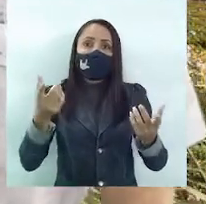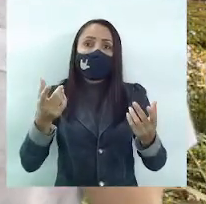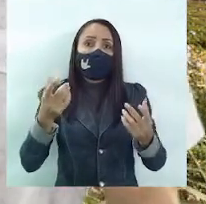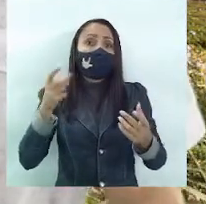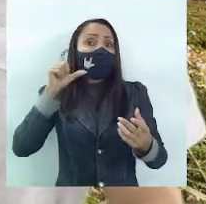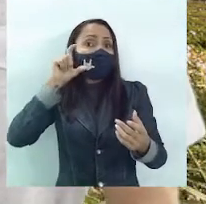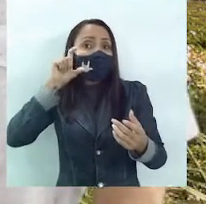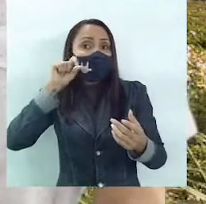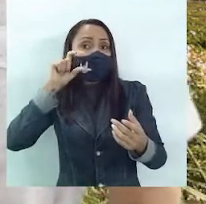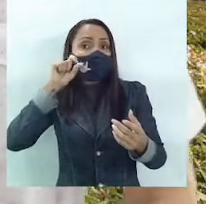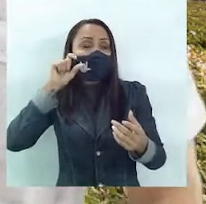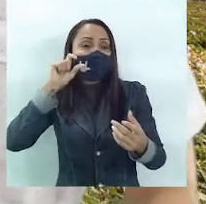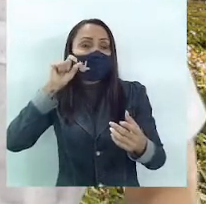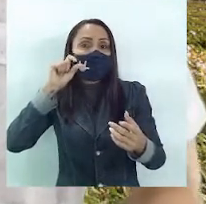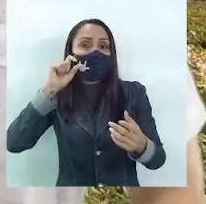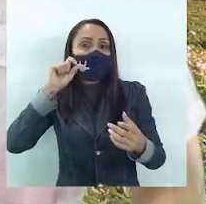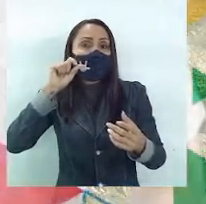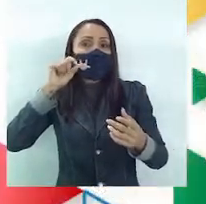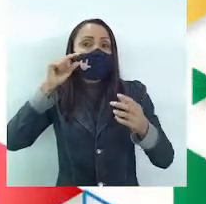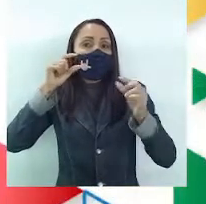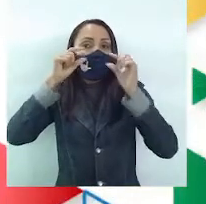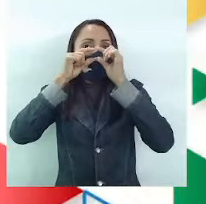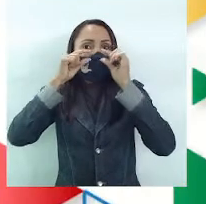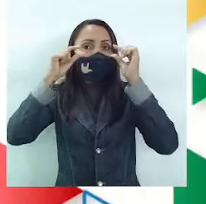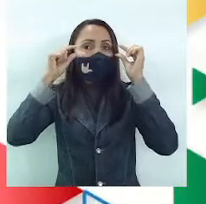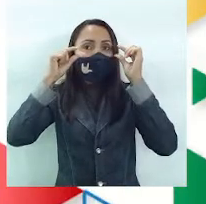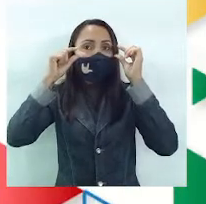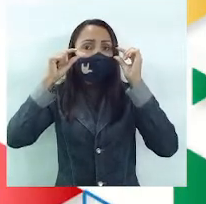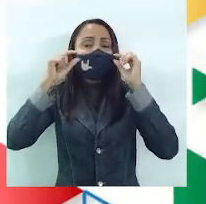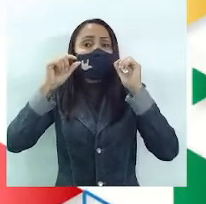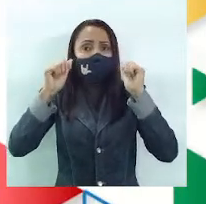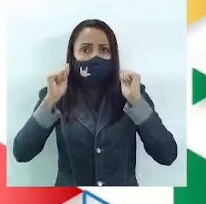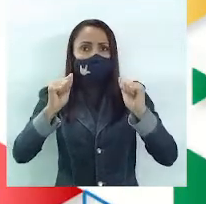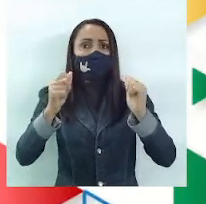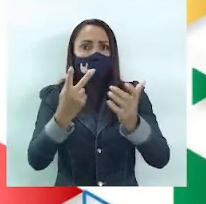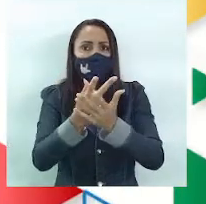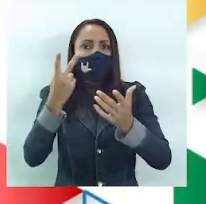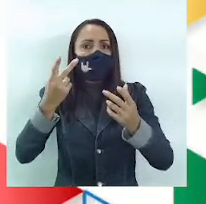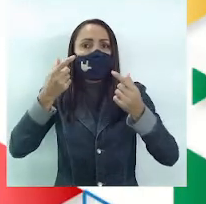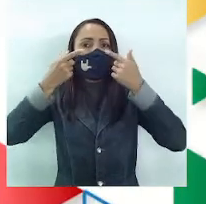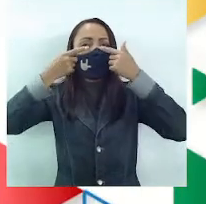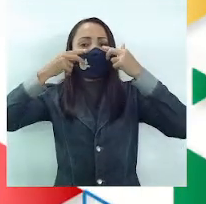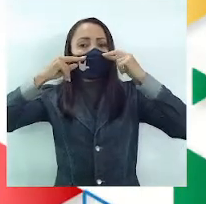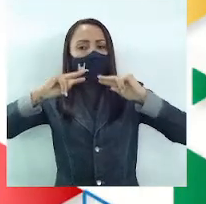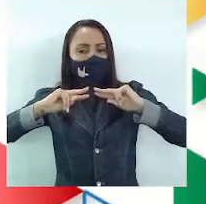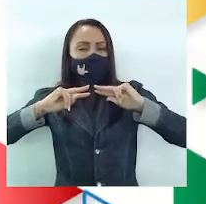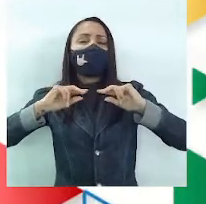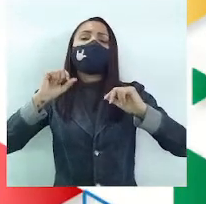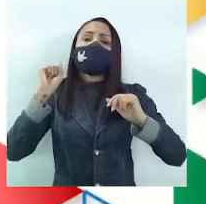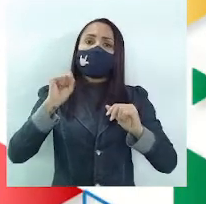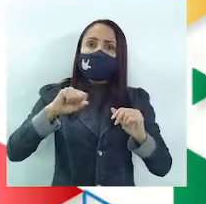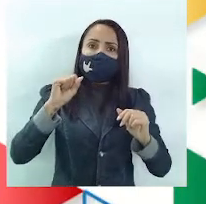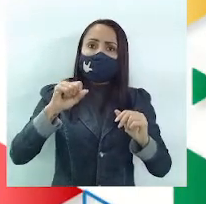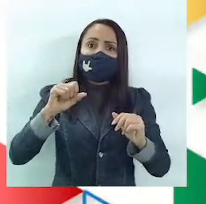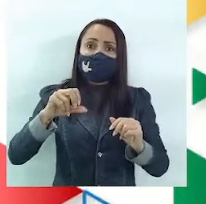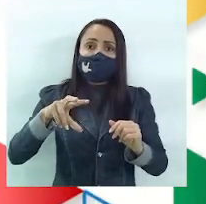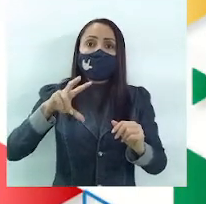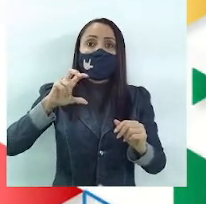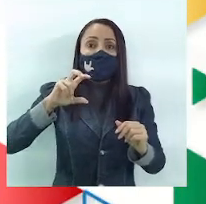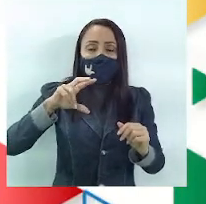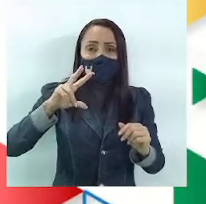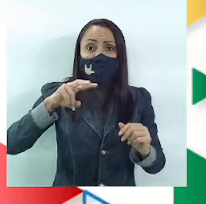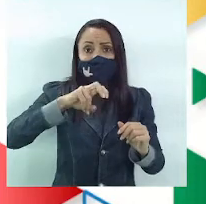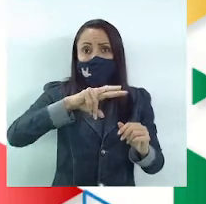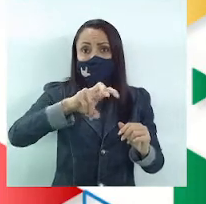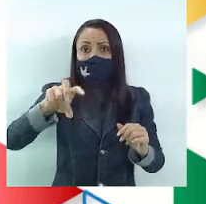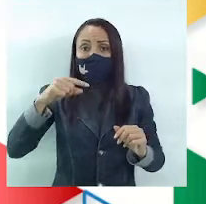na arcada superior. Ela pode passar para a inferior? Sim, uma posição Por quê? As bactérias elas estão na boca. Então, se